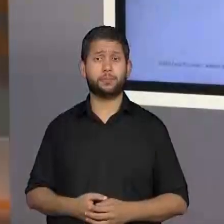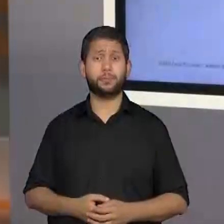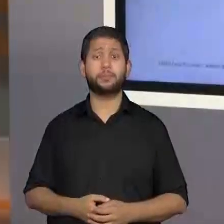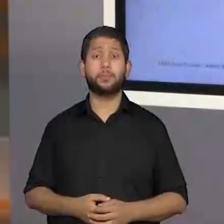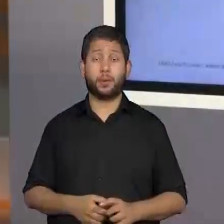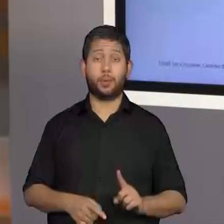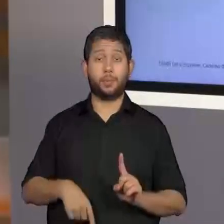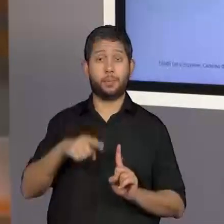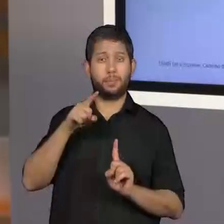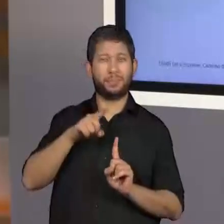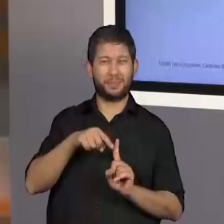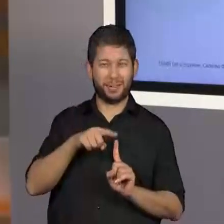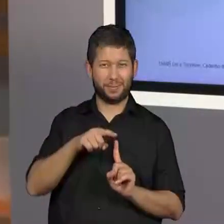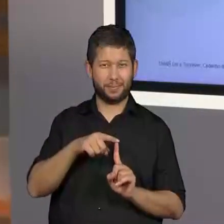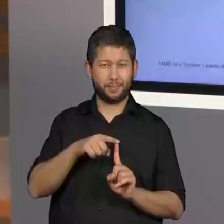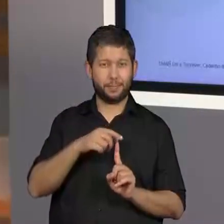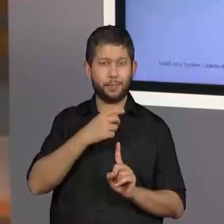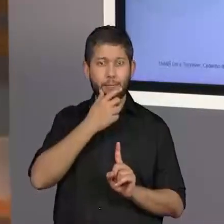primeiro personagem